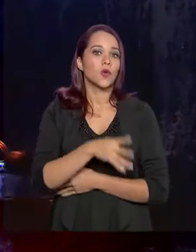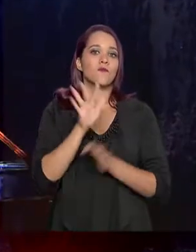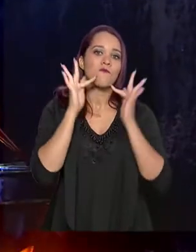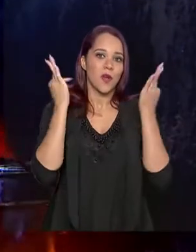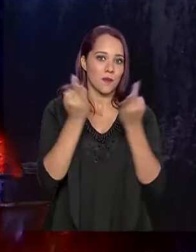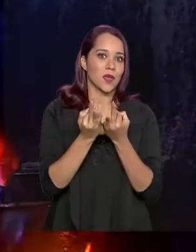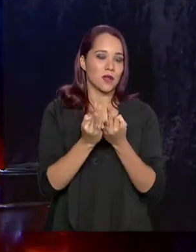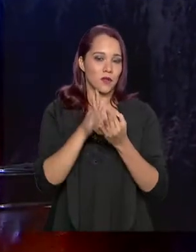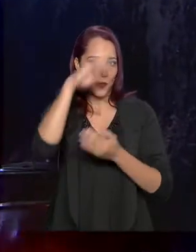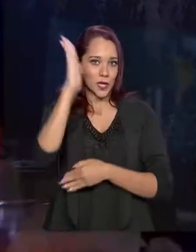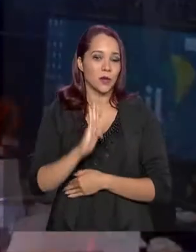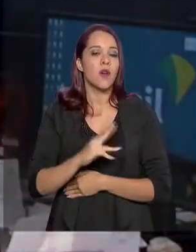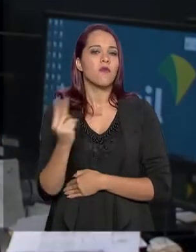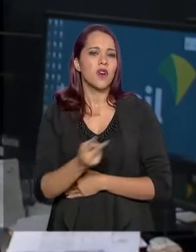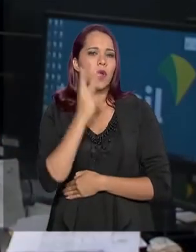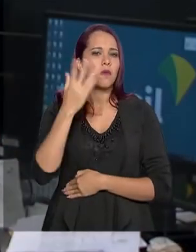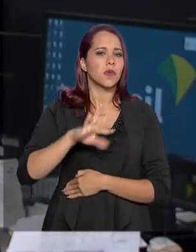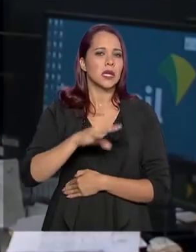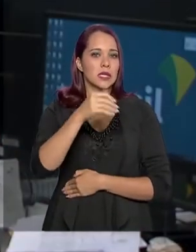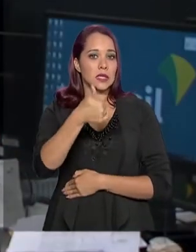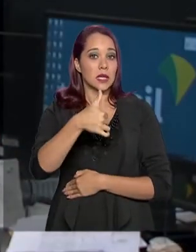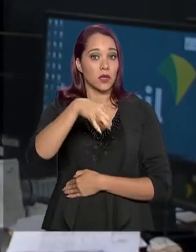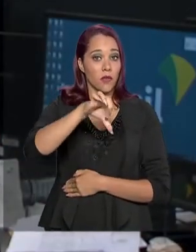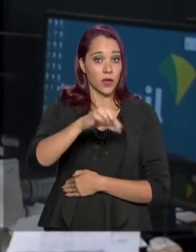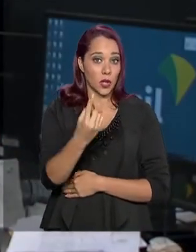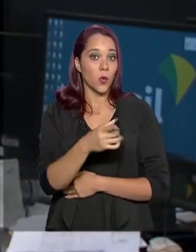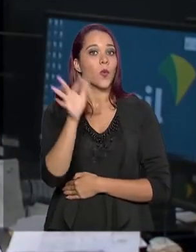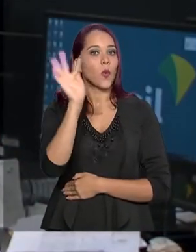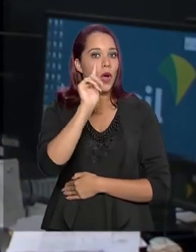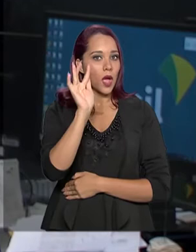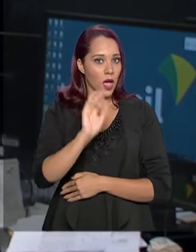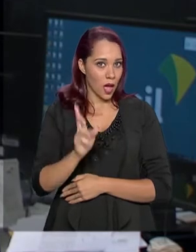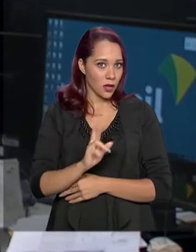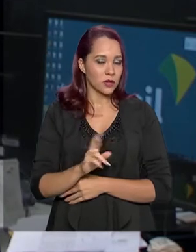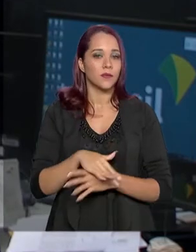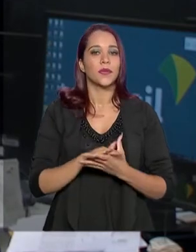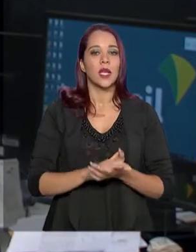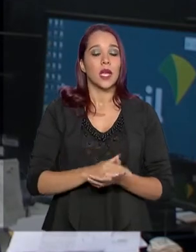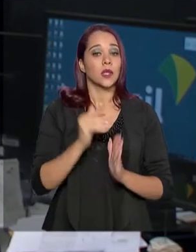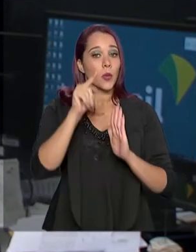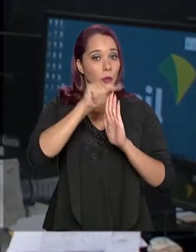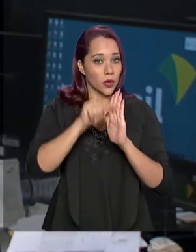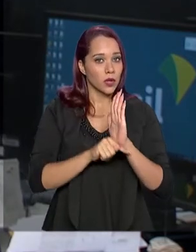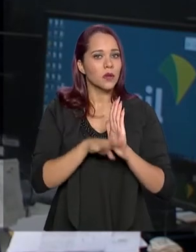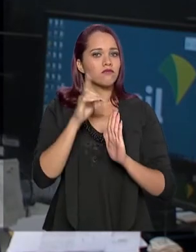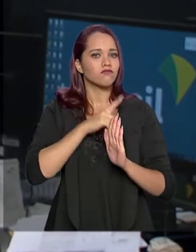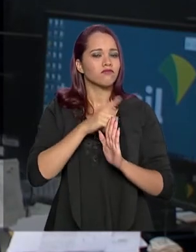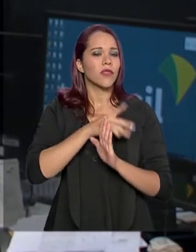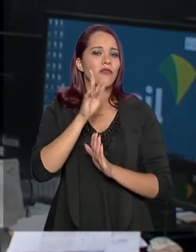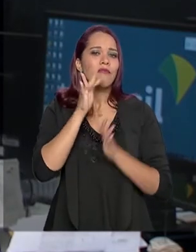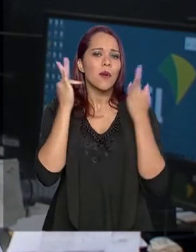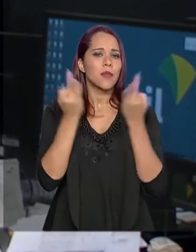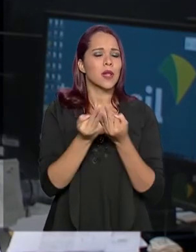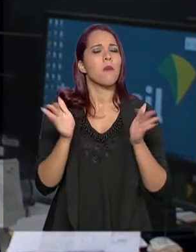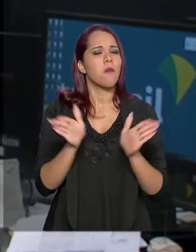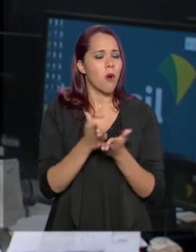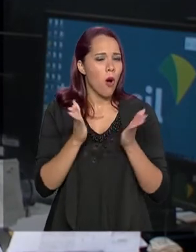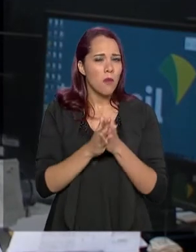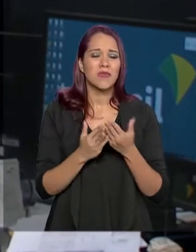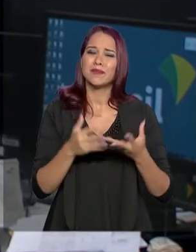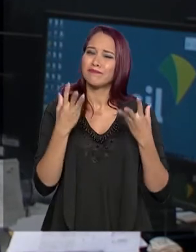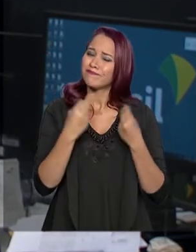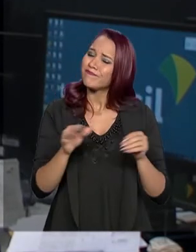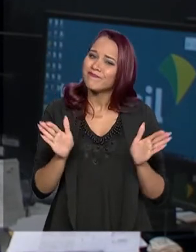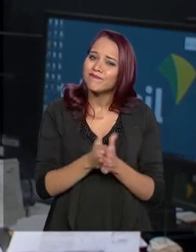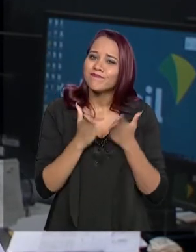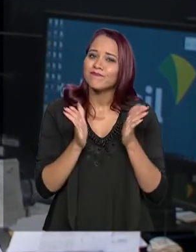O valor médio do benefício é de R 191. O programa atende famílias em situação de pobreza e de extrema